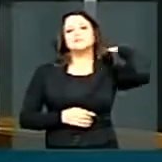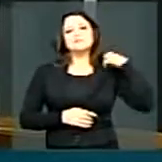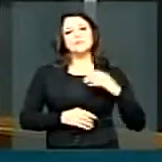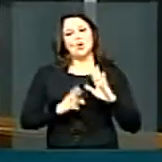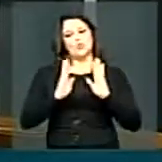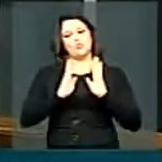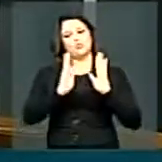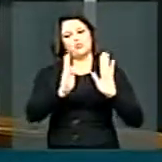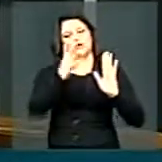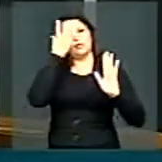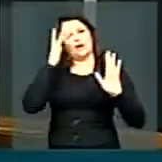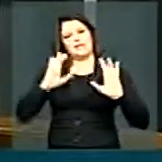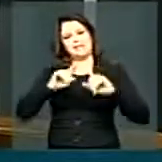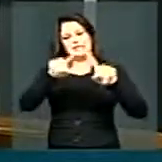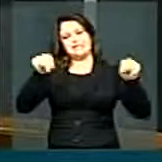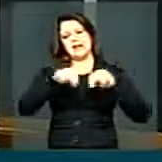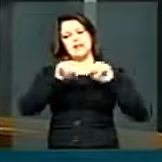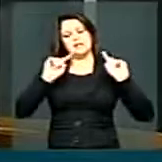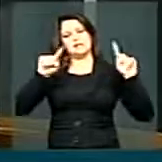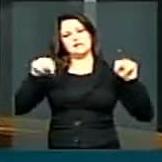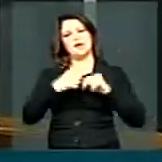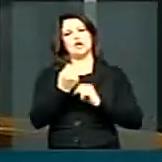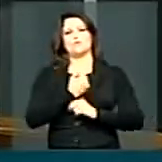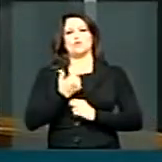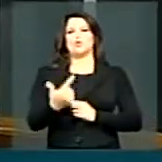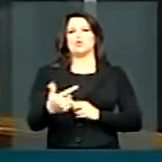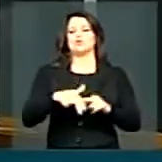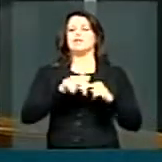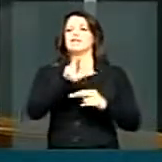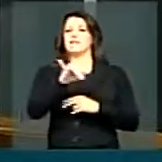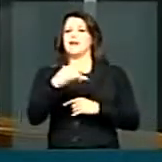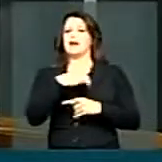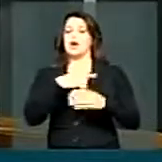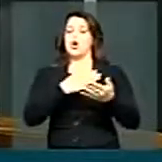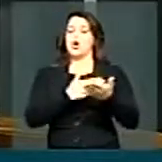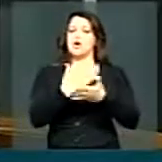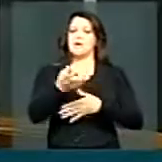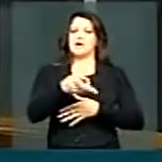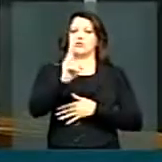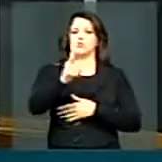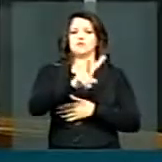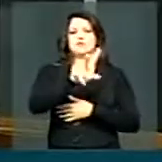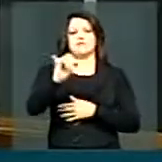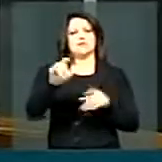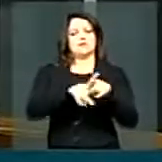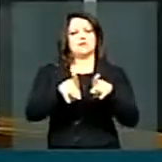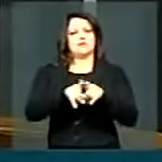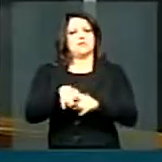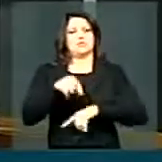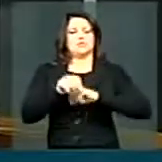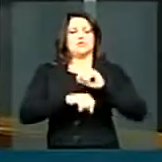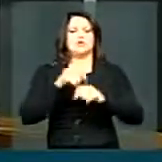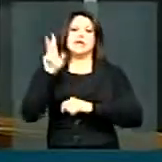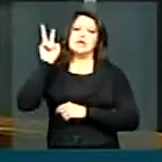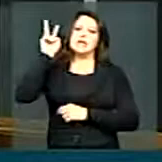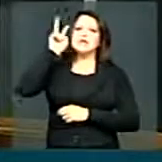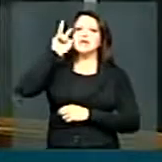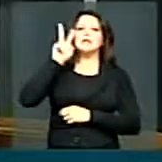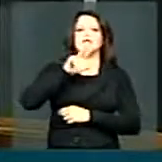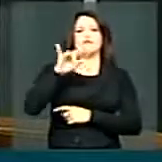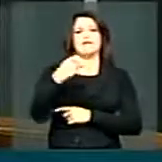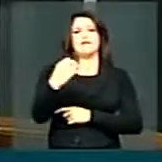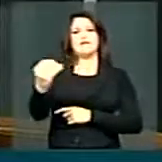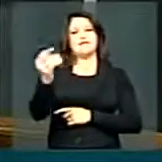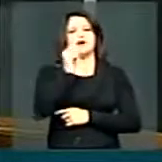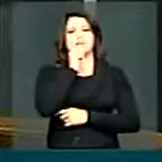comissões, na Comissão do Trabalho a partir das 14 horas. Também teremos na quinta-feira uma viagem